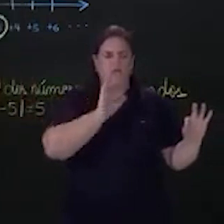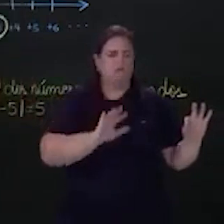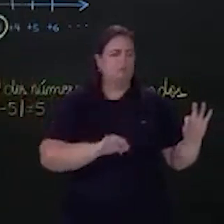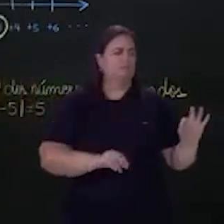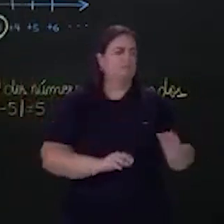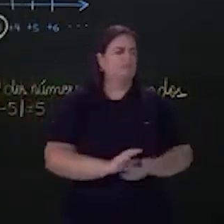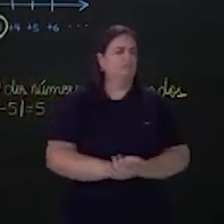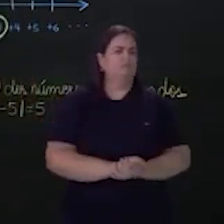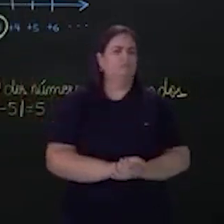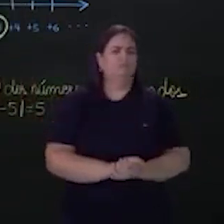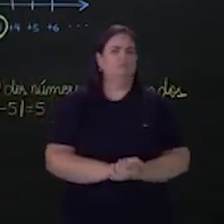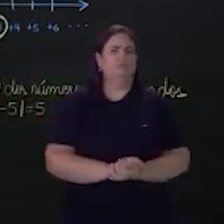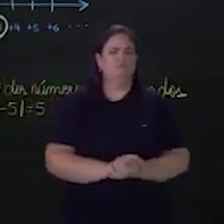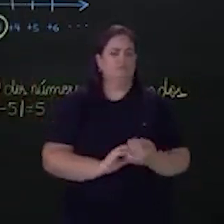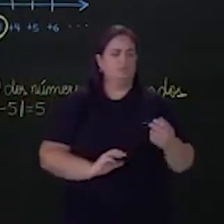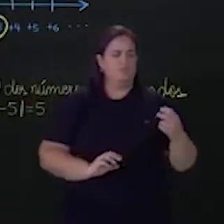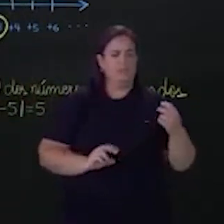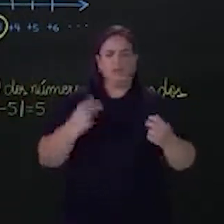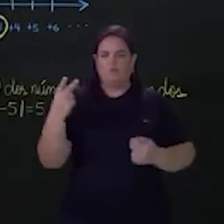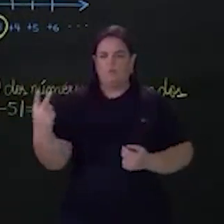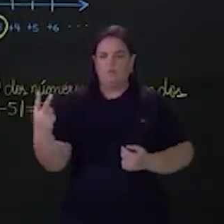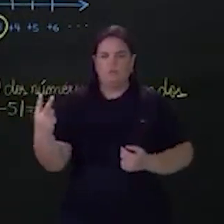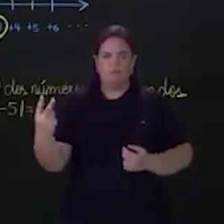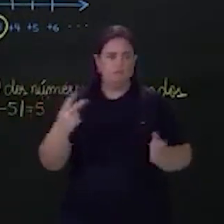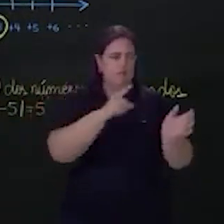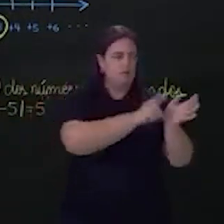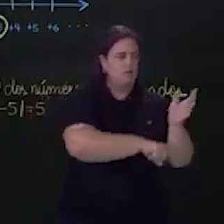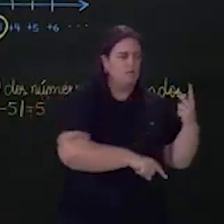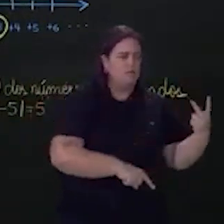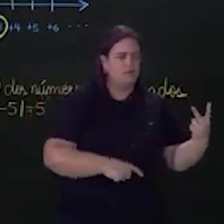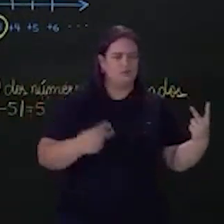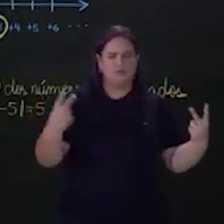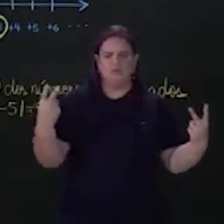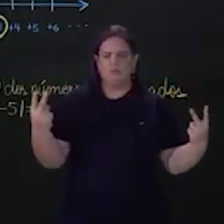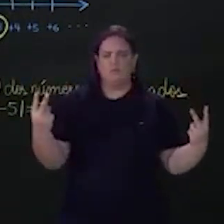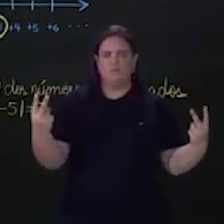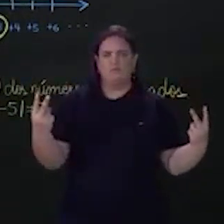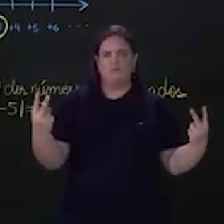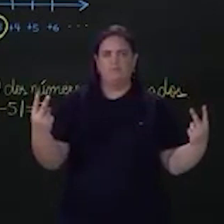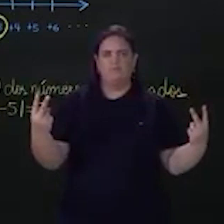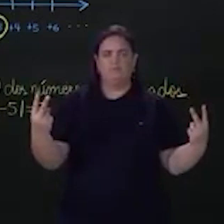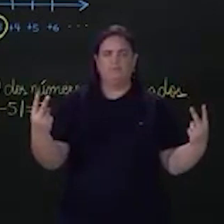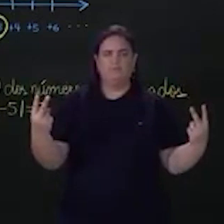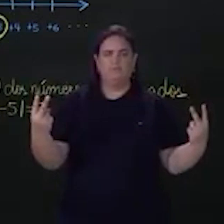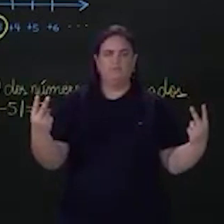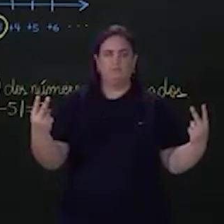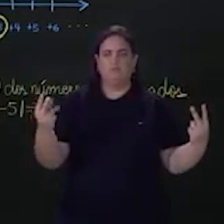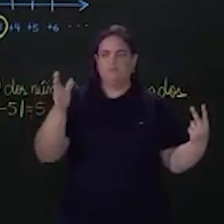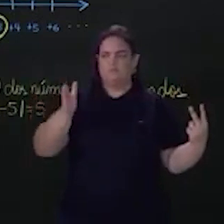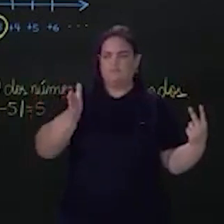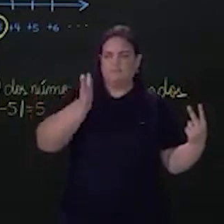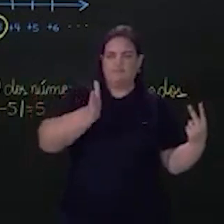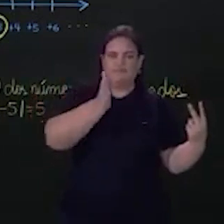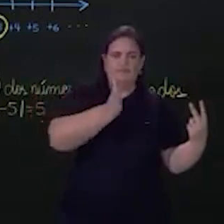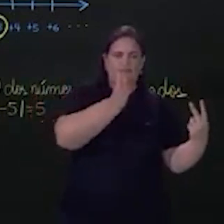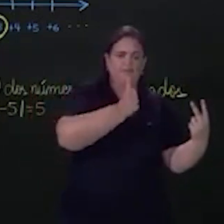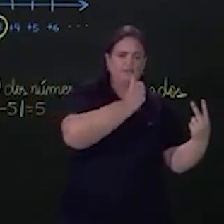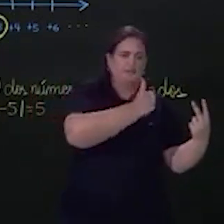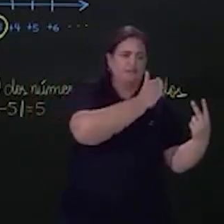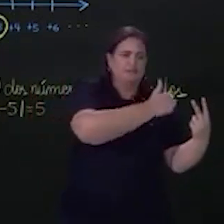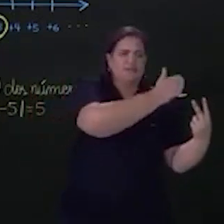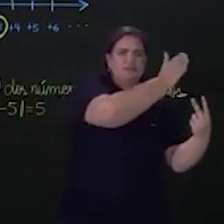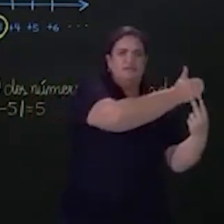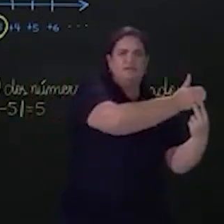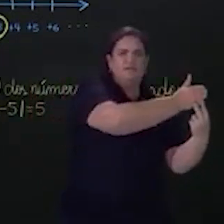Como assim? Vamos pegar aqui o 2 e o menos 2, certo? Repare aqui a quantidade de traços que eu vou andar